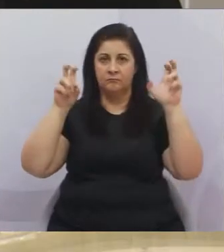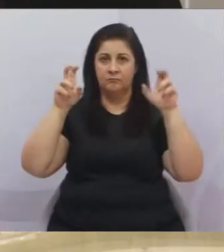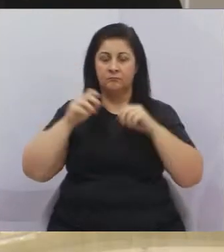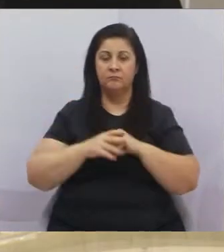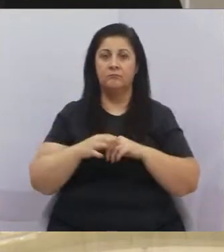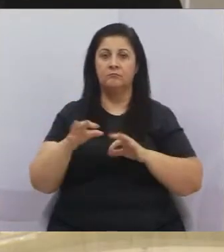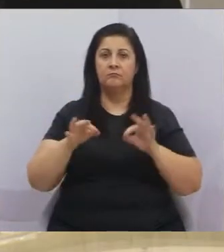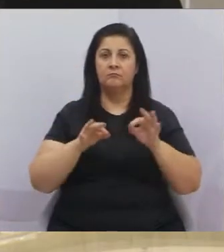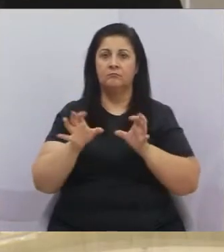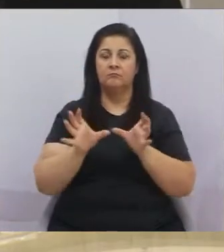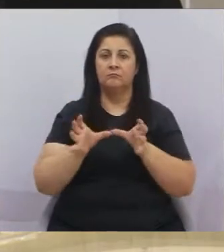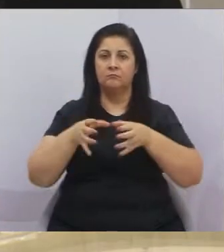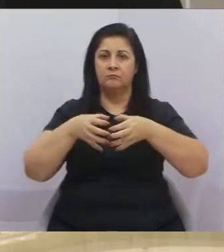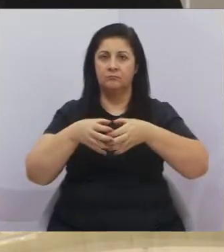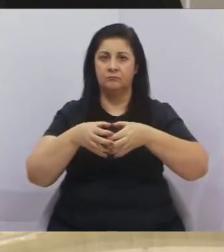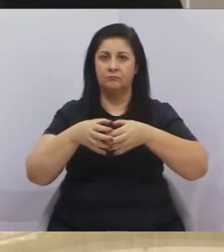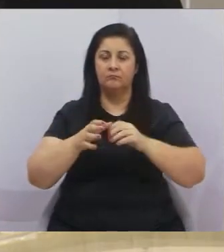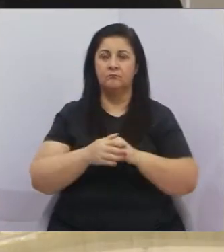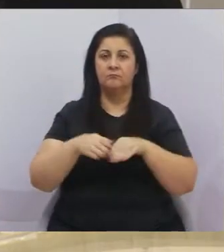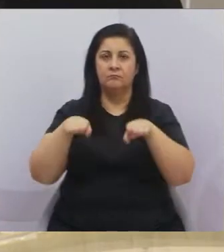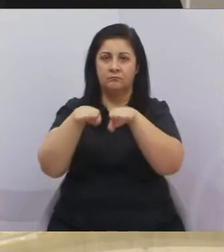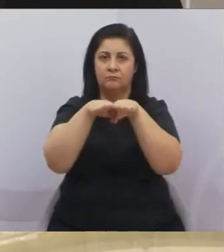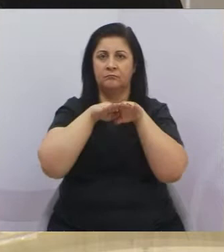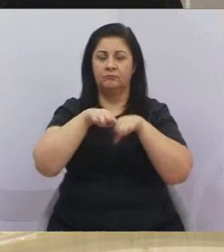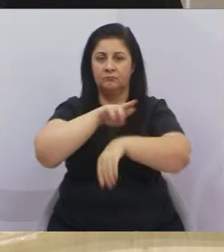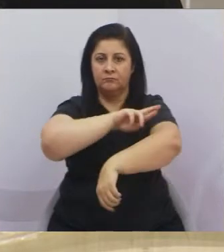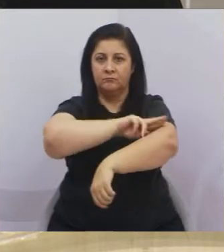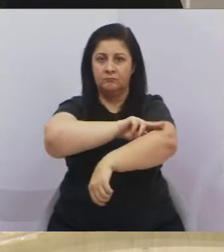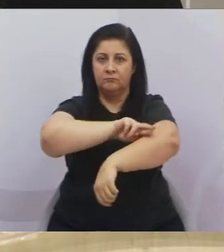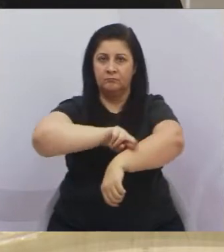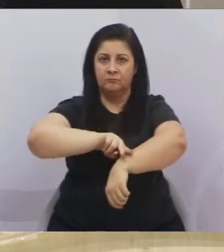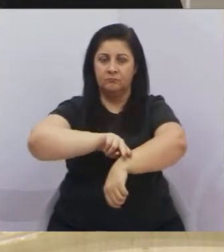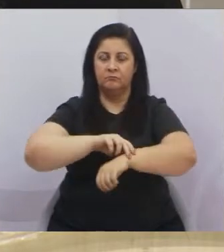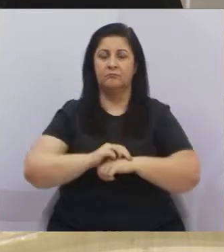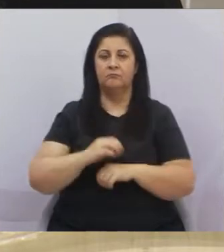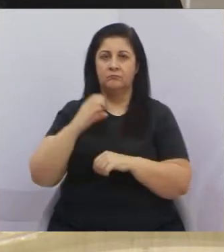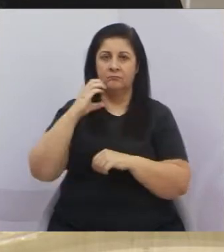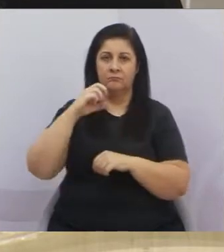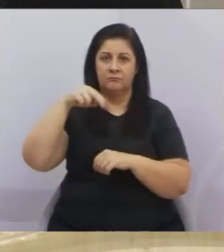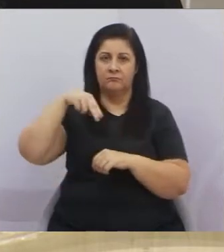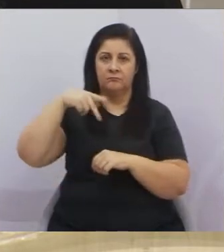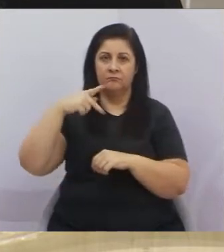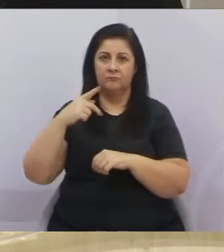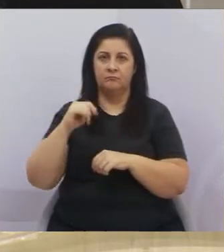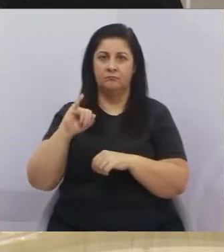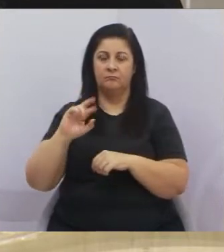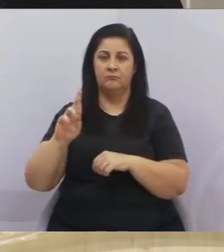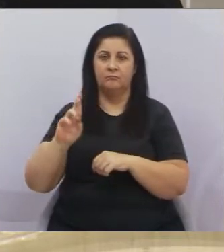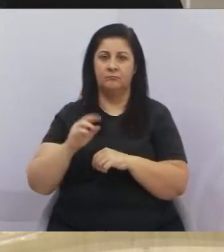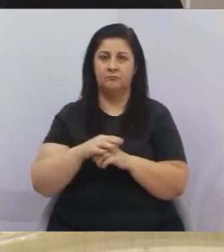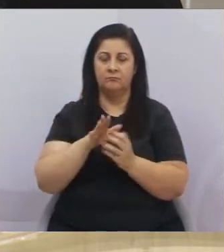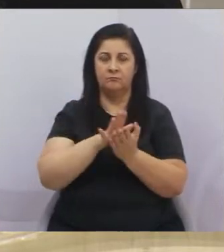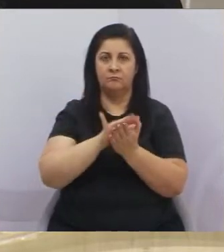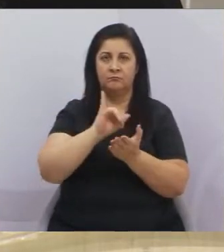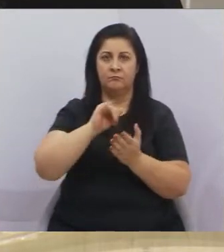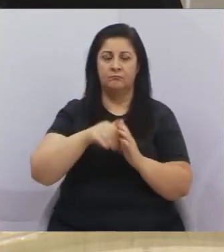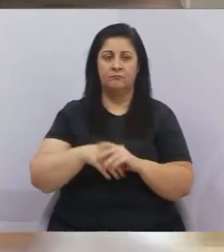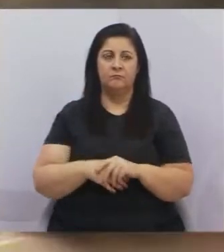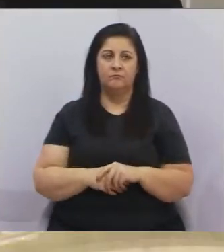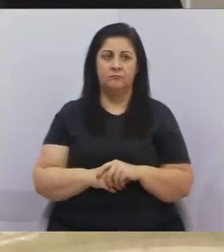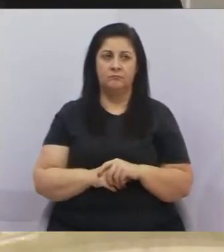institui o Conselho Municipal de Promoção de Igualdade Racial, CMPIR, de Jacareí.